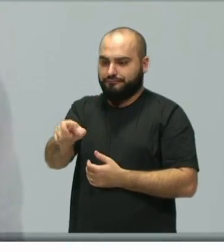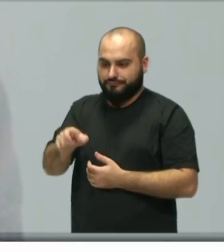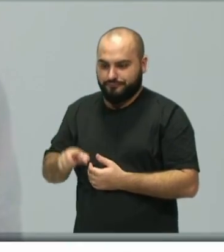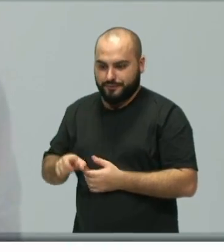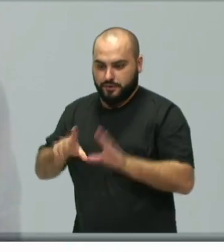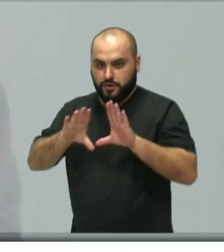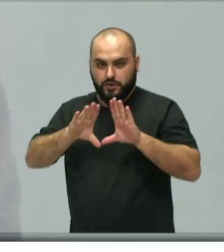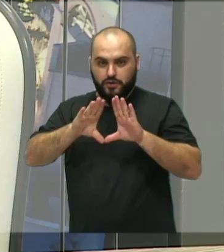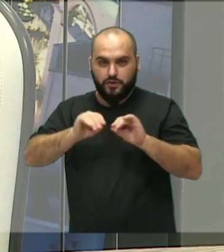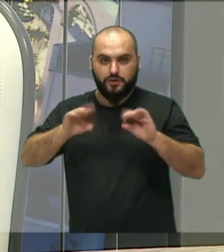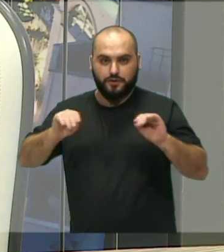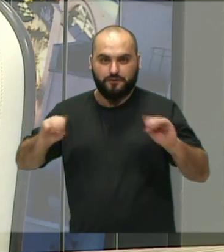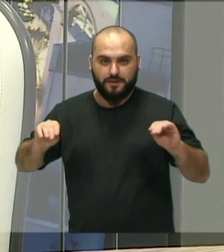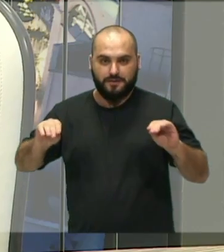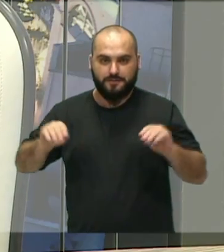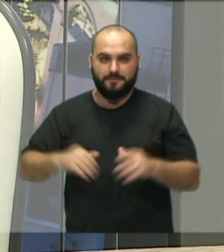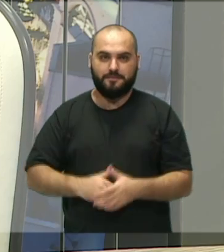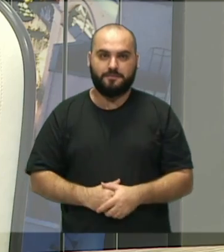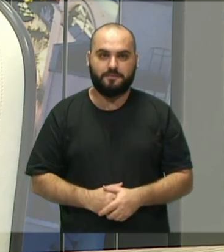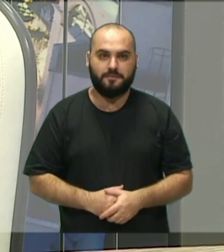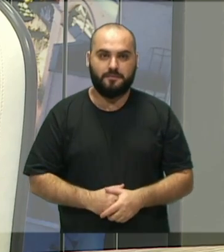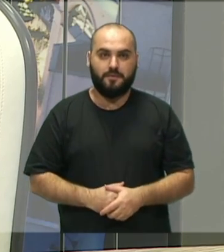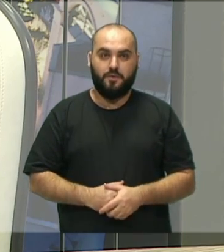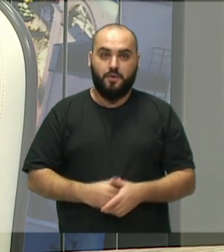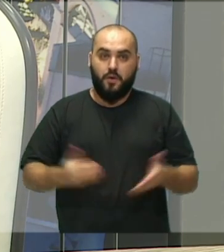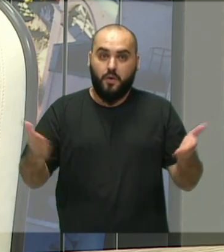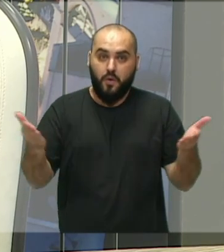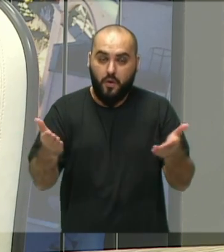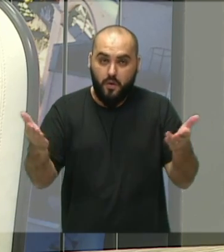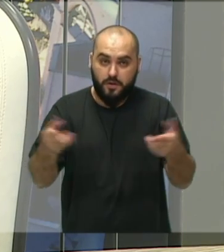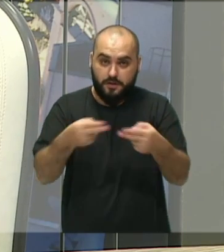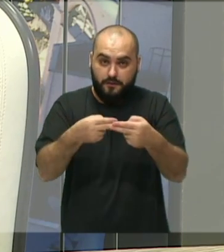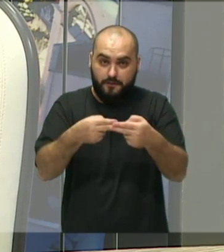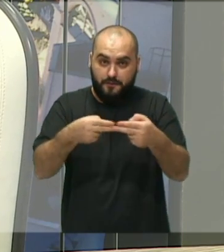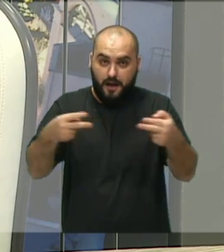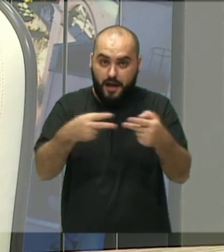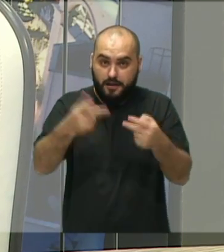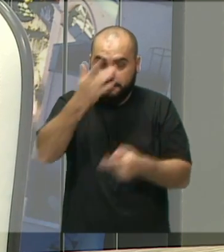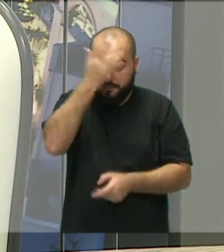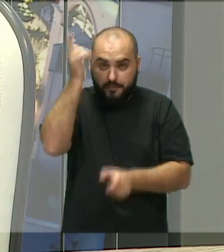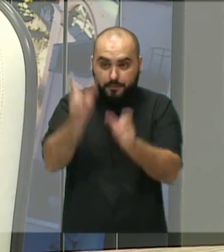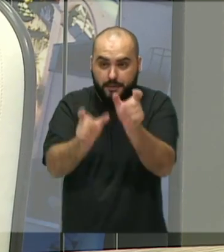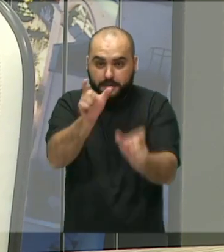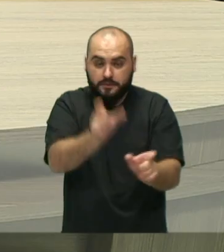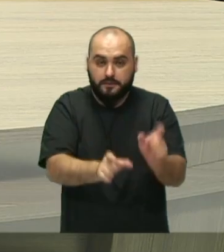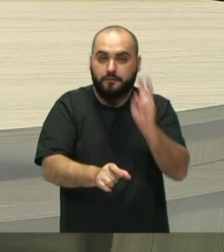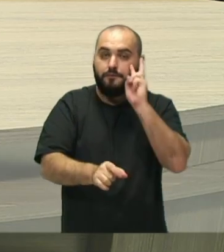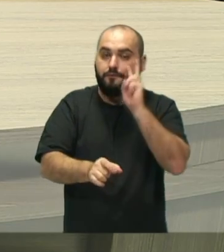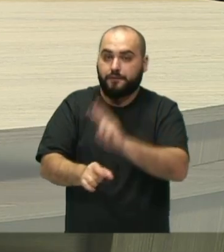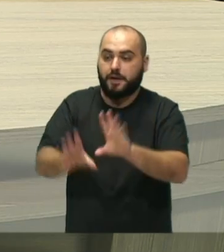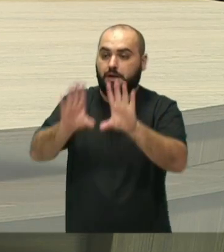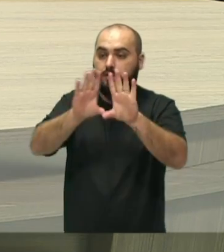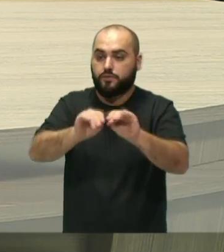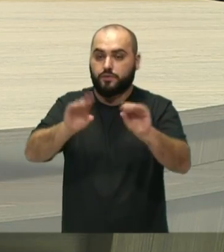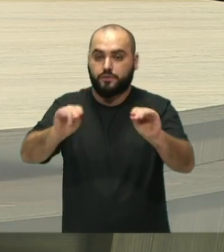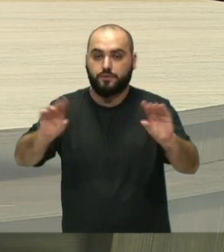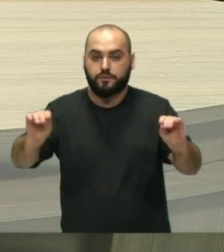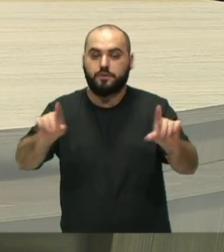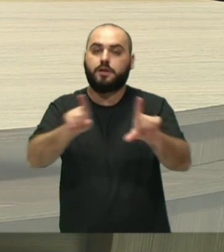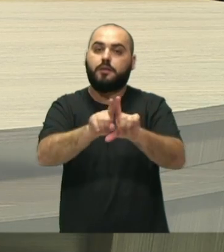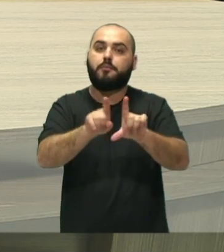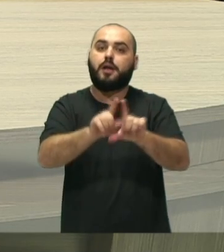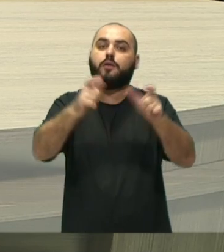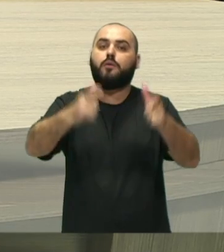O sofá hoje, para muita gente, ele funciona como um agregador e às vezes também como um ponto de